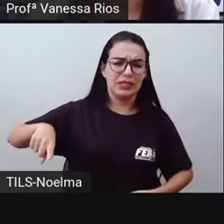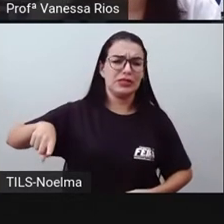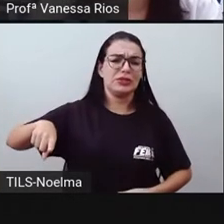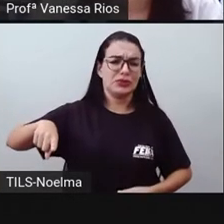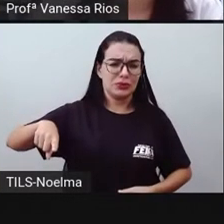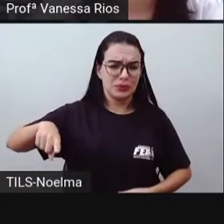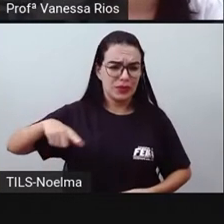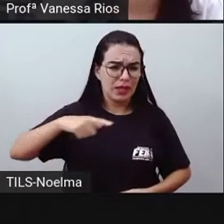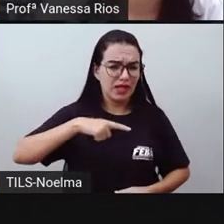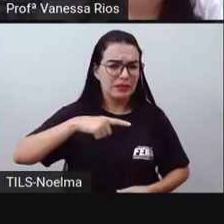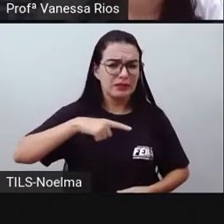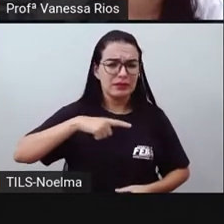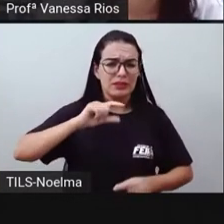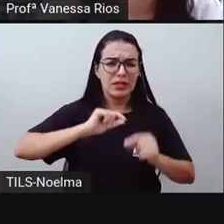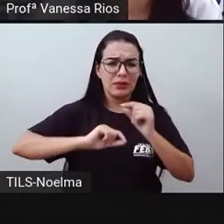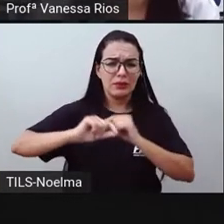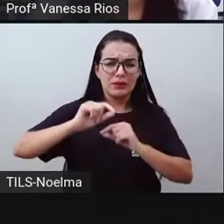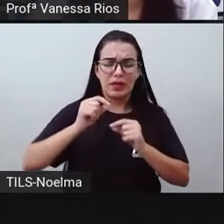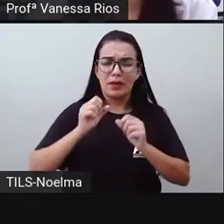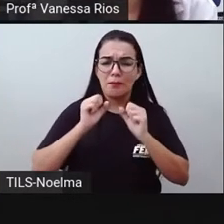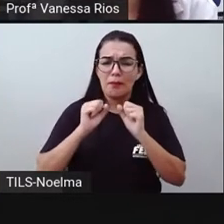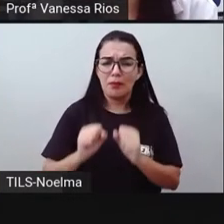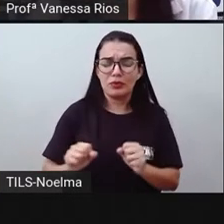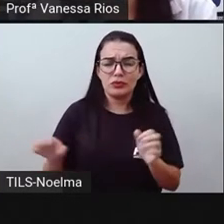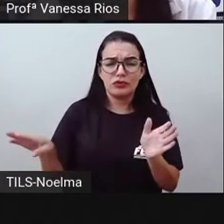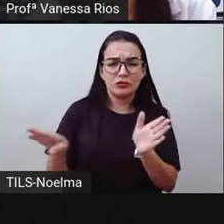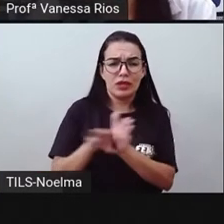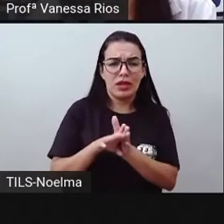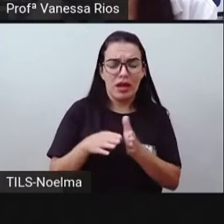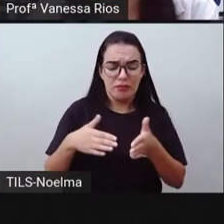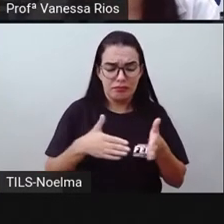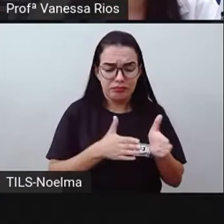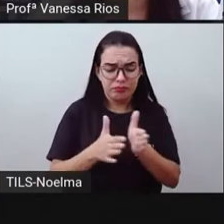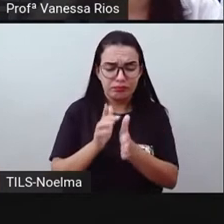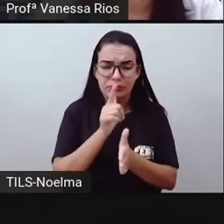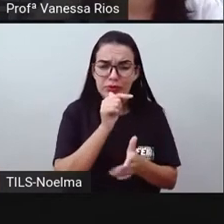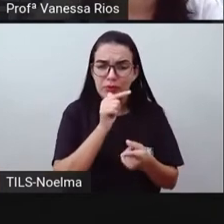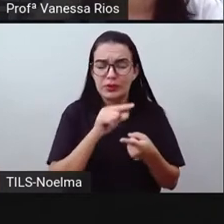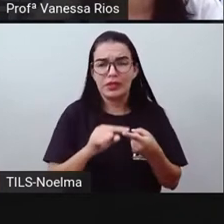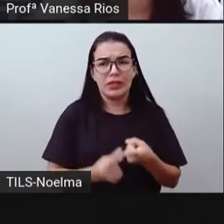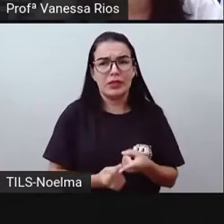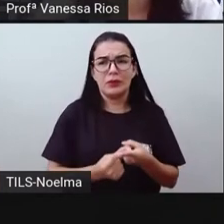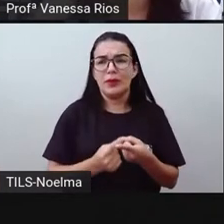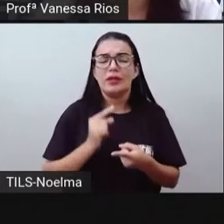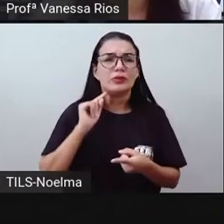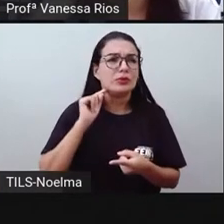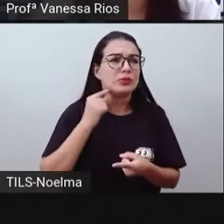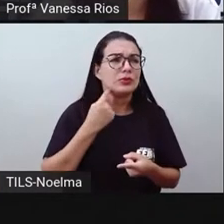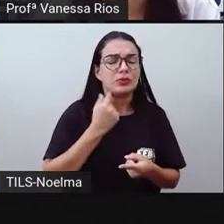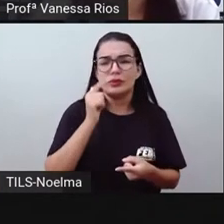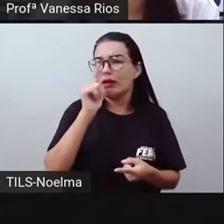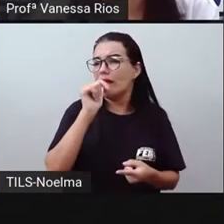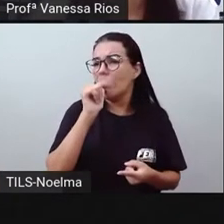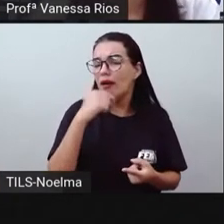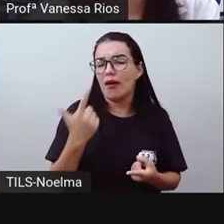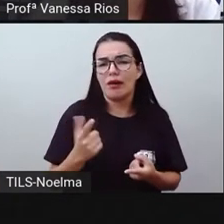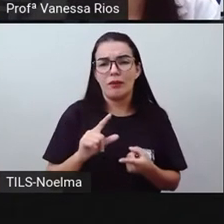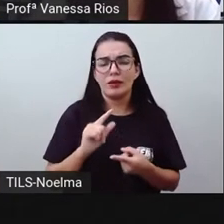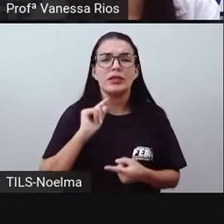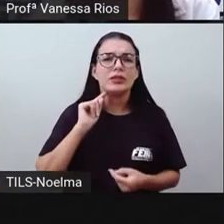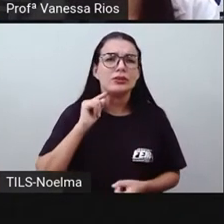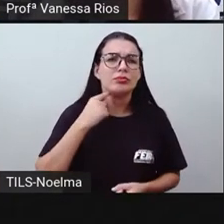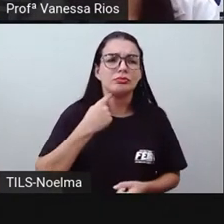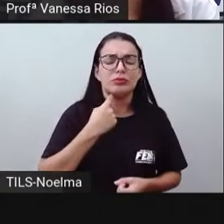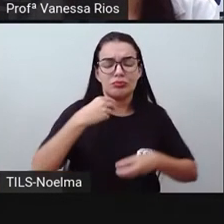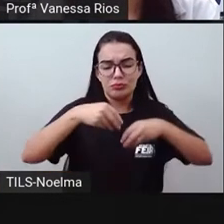sólidos, resíduos que vão parar nos rios, que poluem o solo também, poluem as águas e que prejudicam a vida de